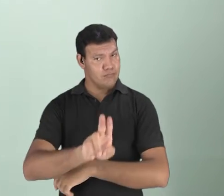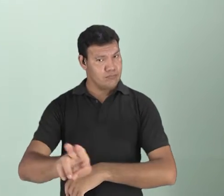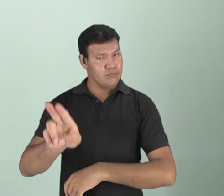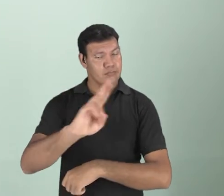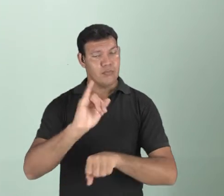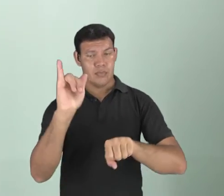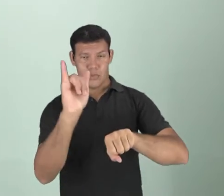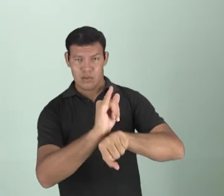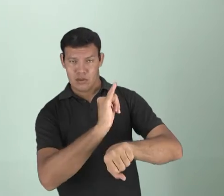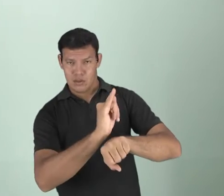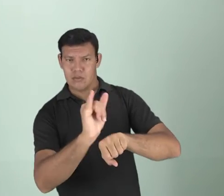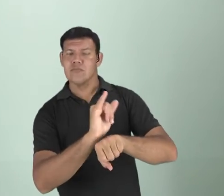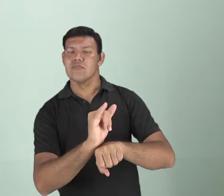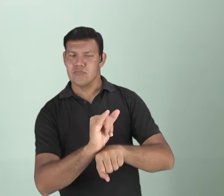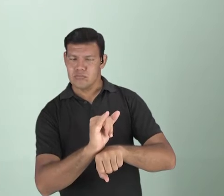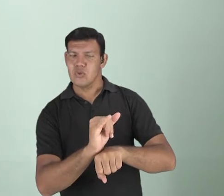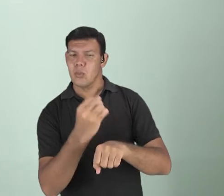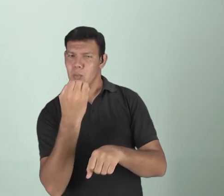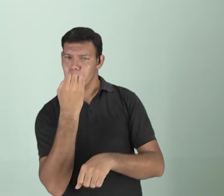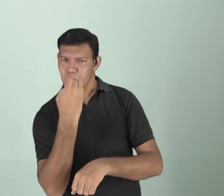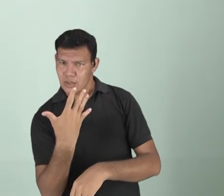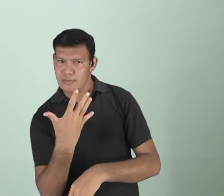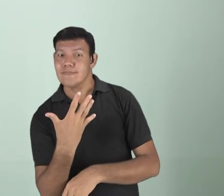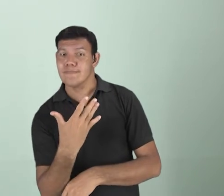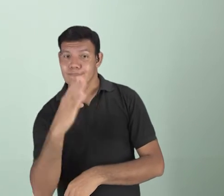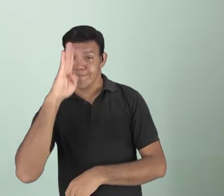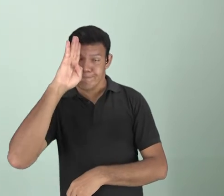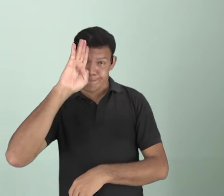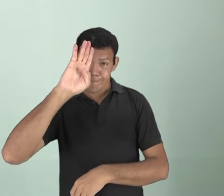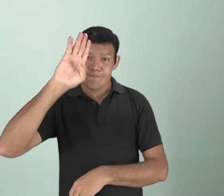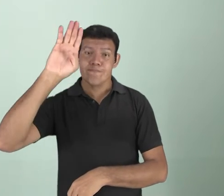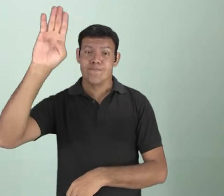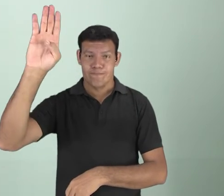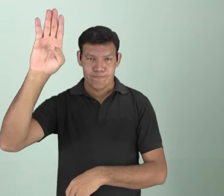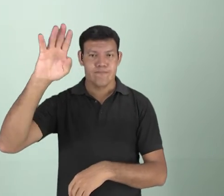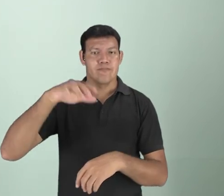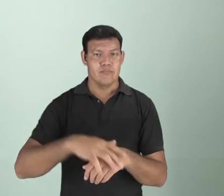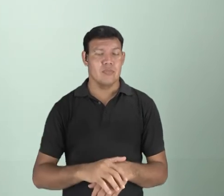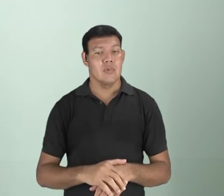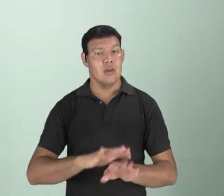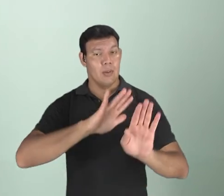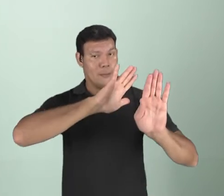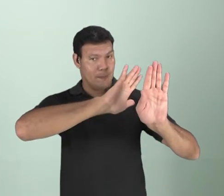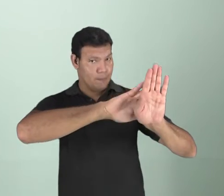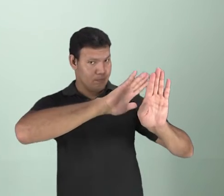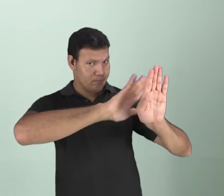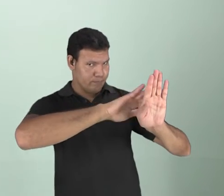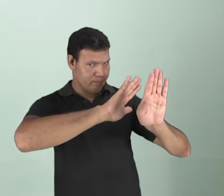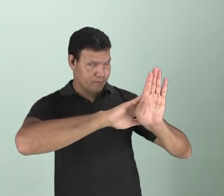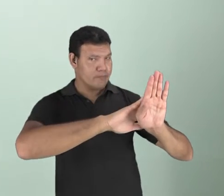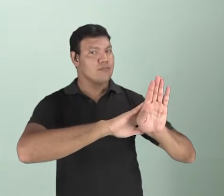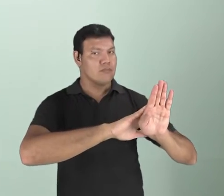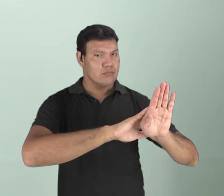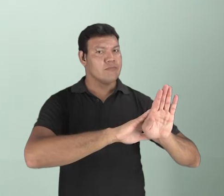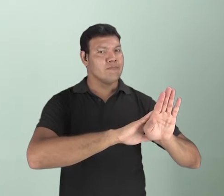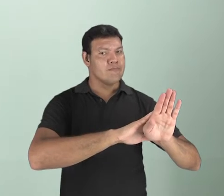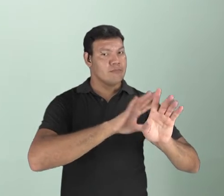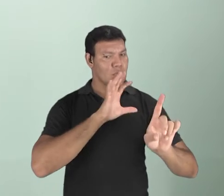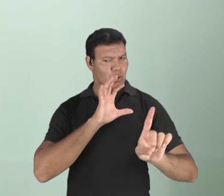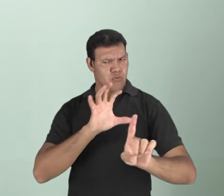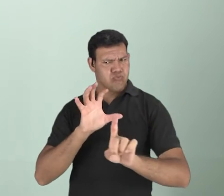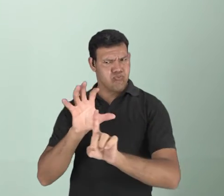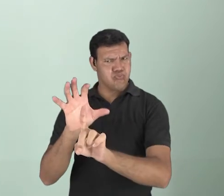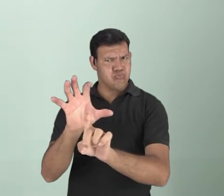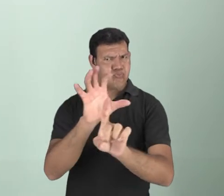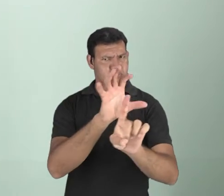das estratégias necessárias, principalmente daquelas de cunho ideológico, no sentido de